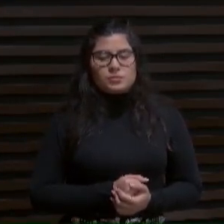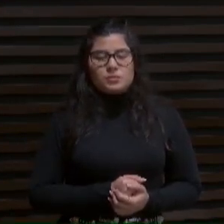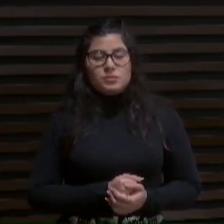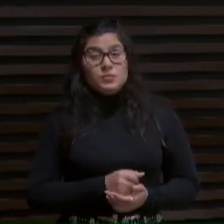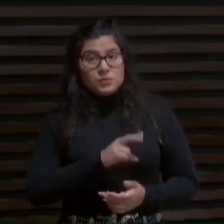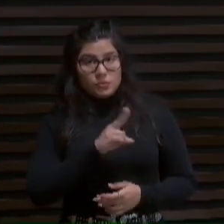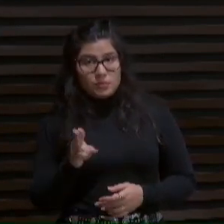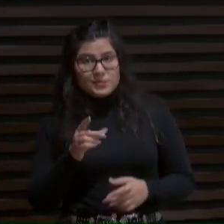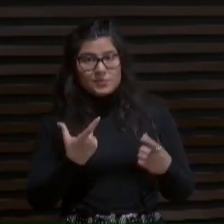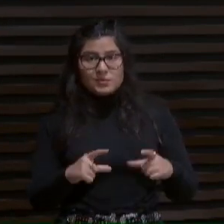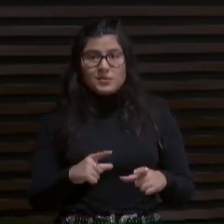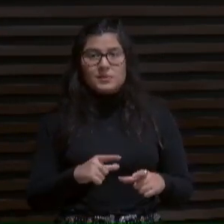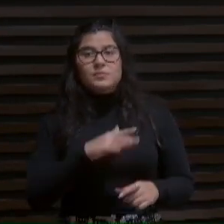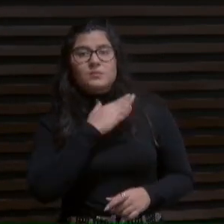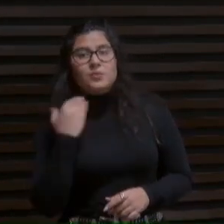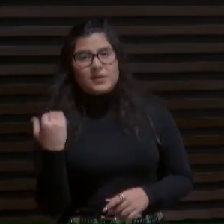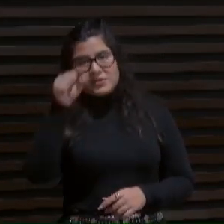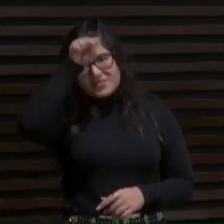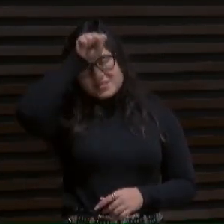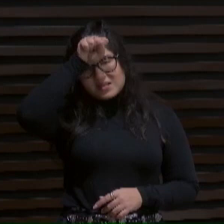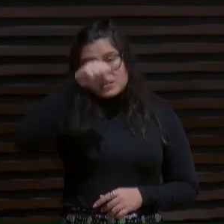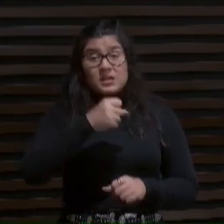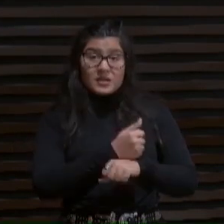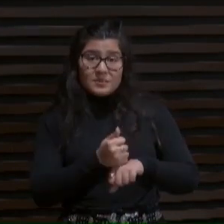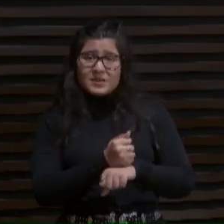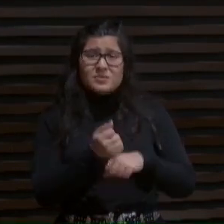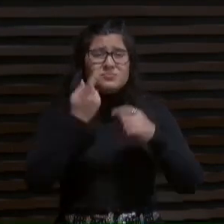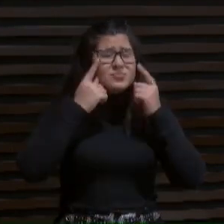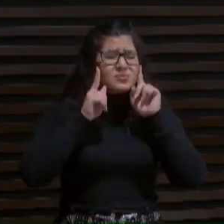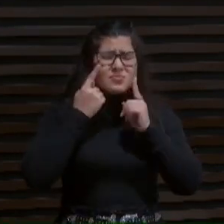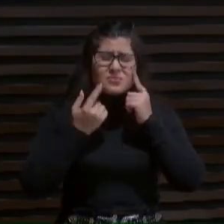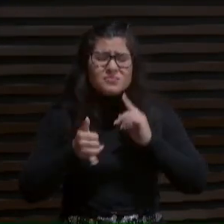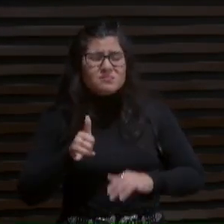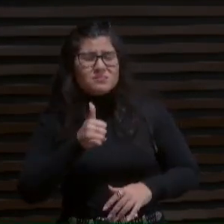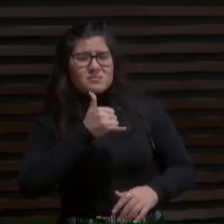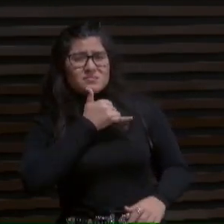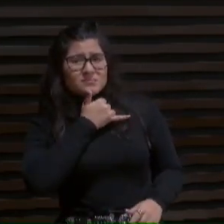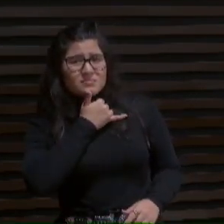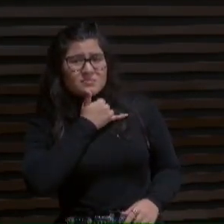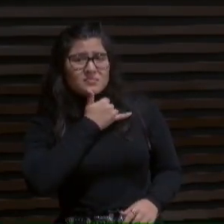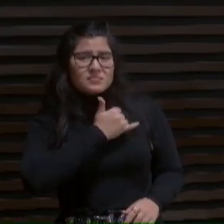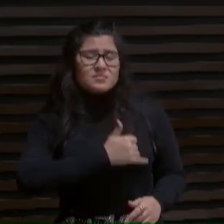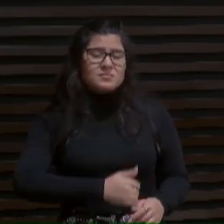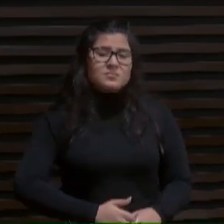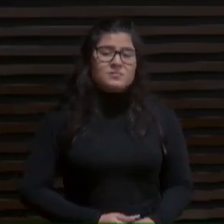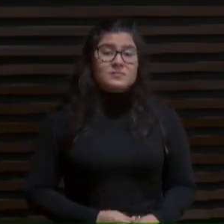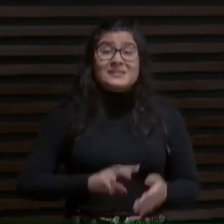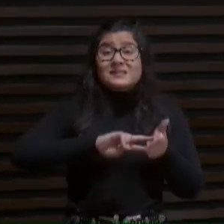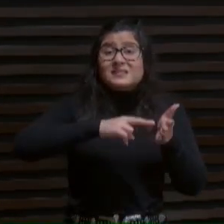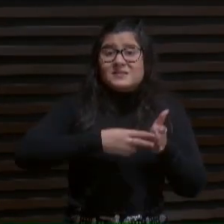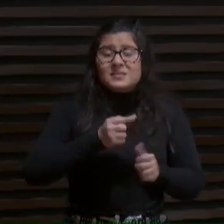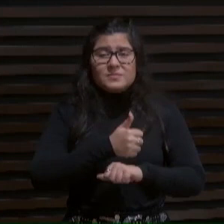morreu Sara. Mas o texto diz aqui que Abraão lamentou e chorou por ela. Lamentou e chorou. Isso significa